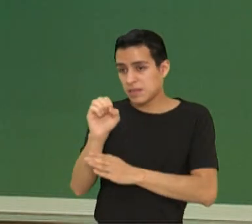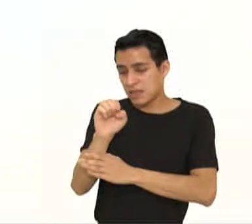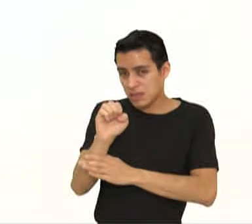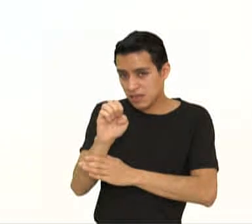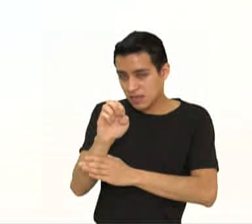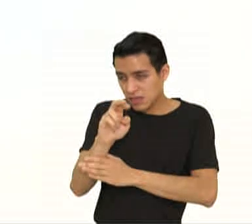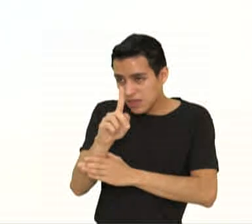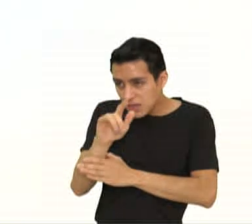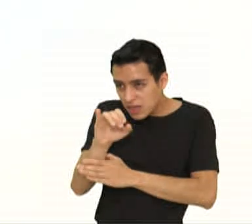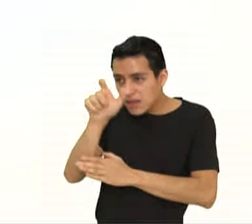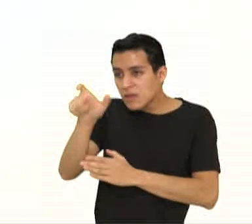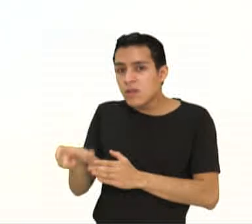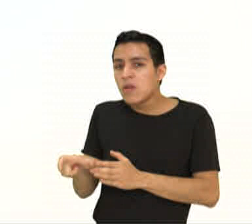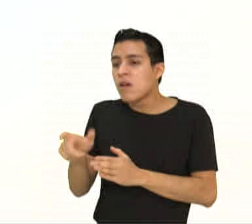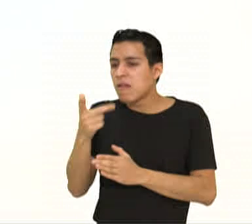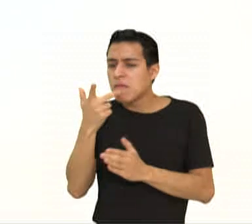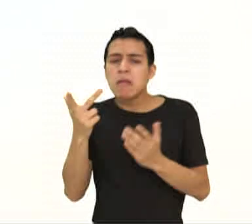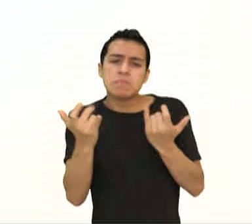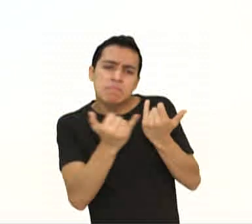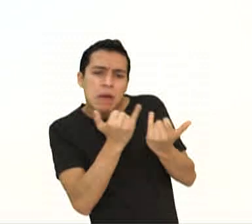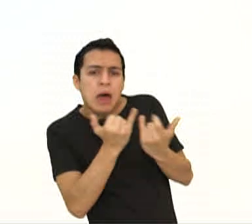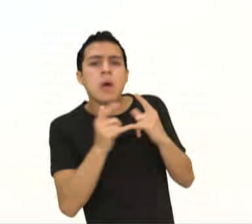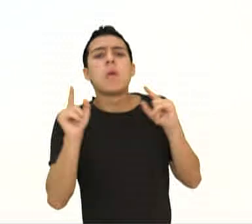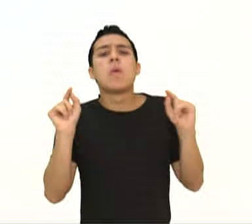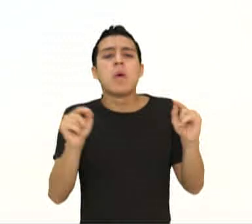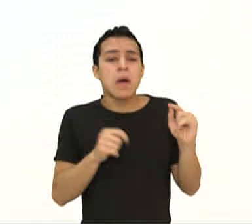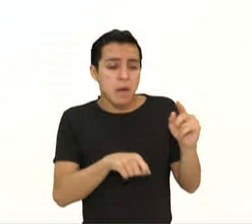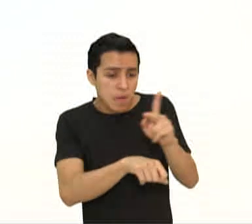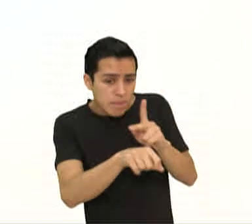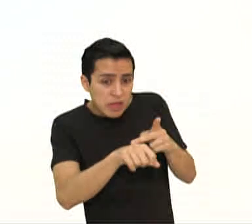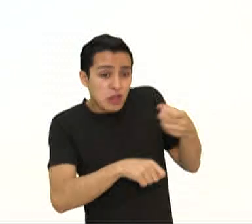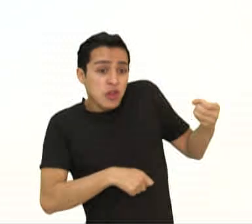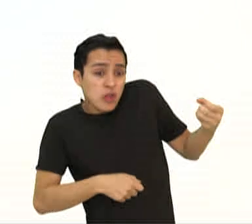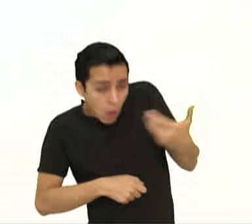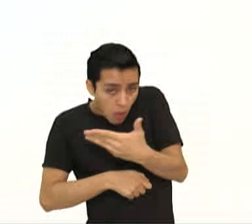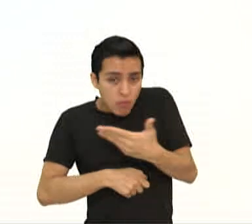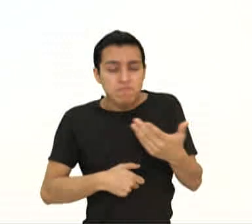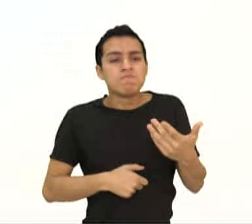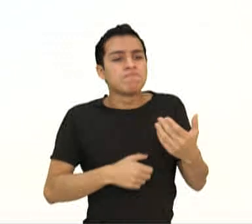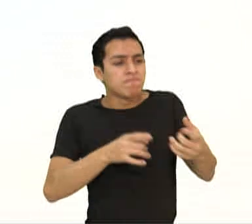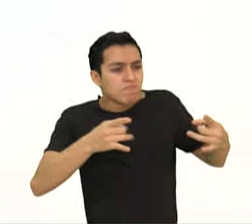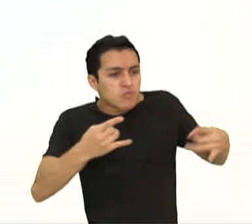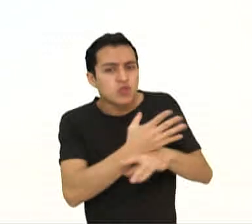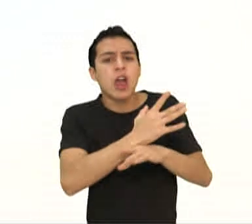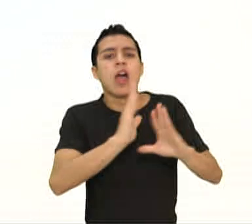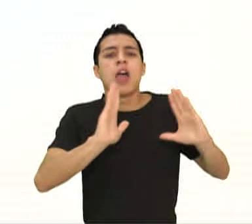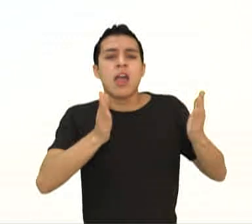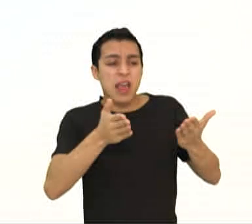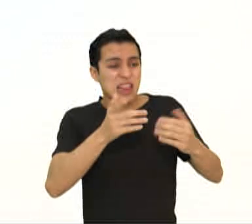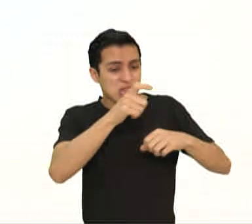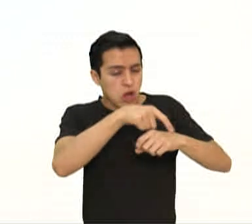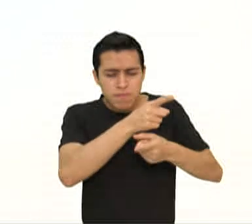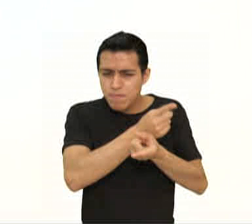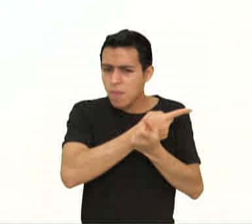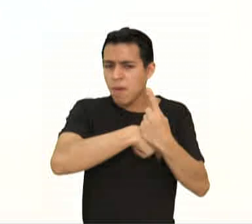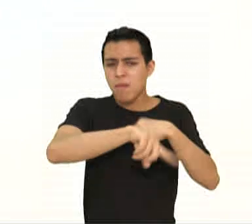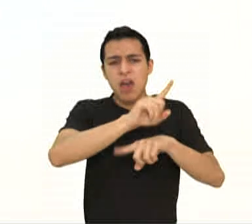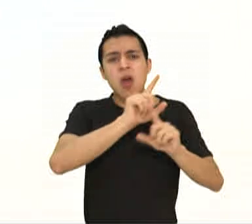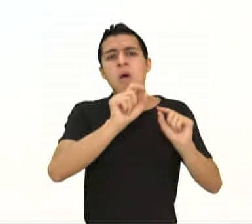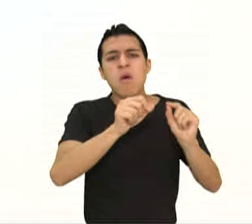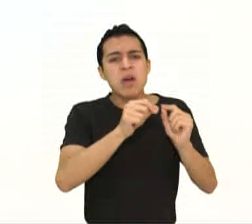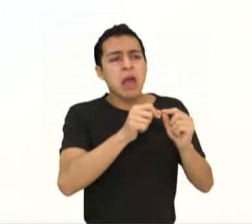Holanda, encontraremos algo análogo. O país será moderno e estará formado quando superar a sua